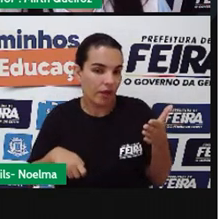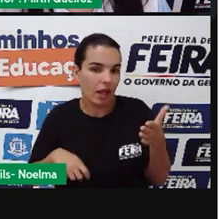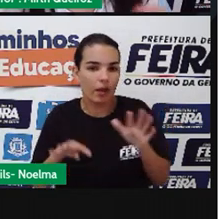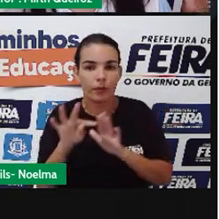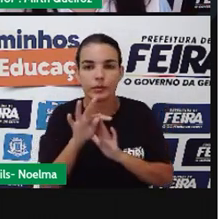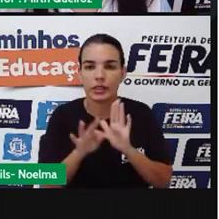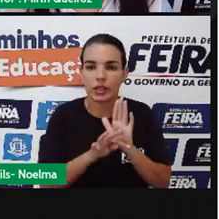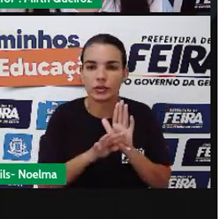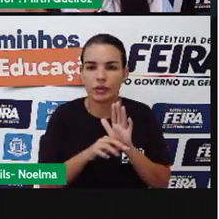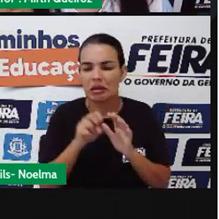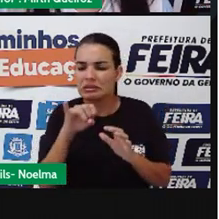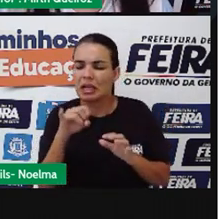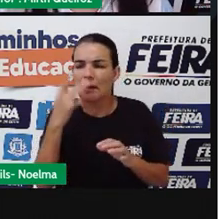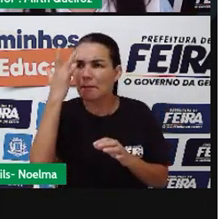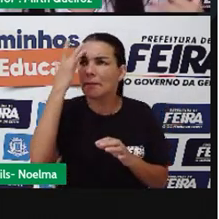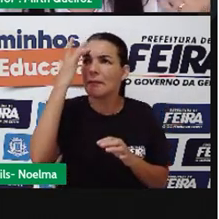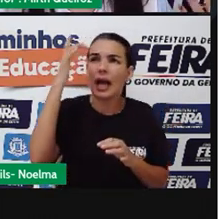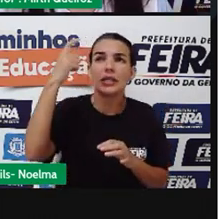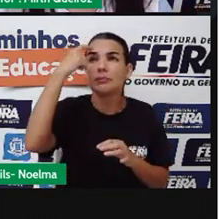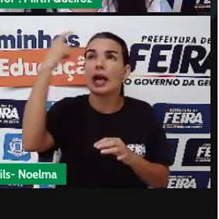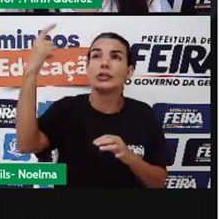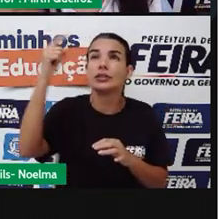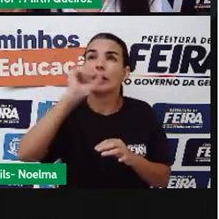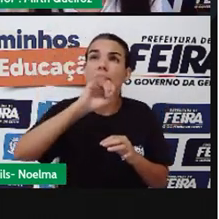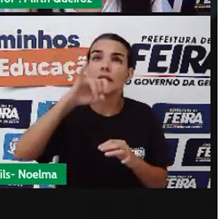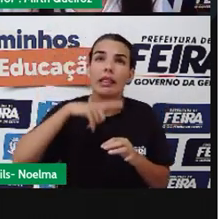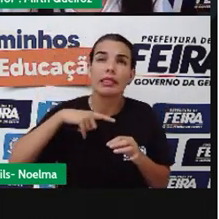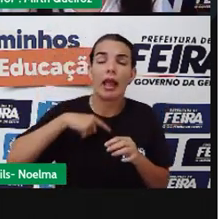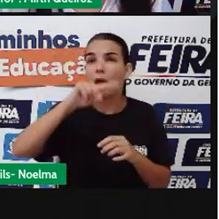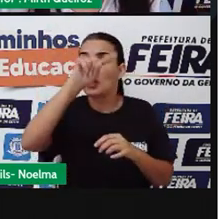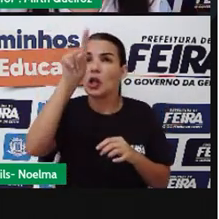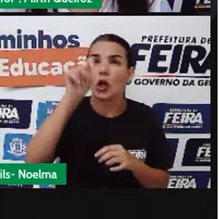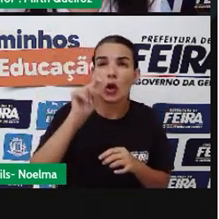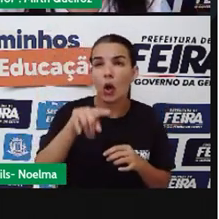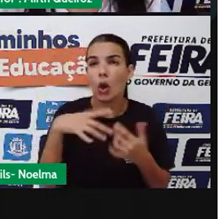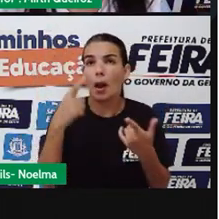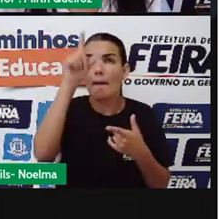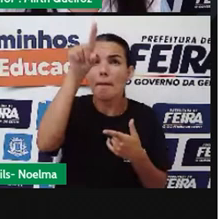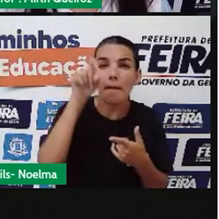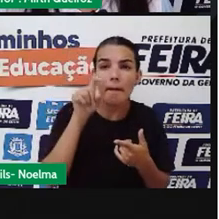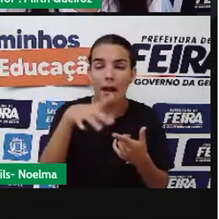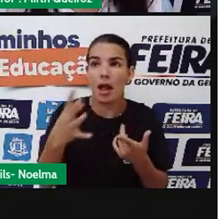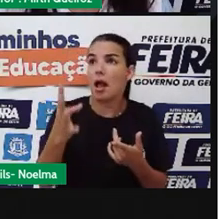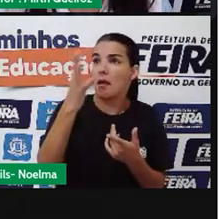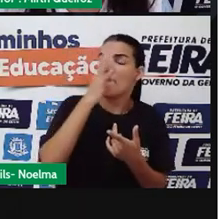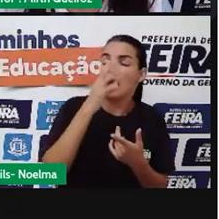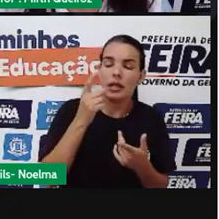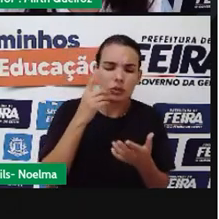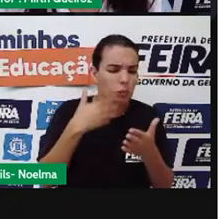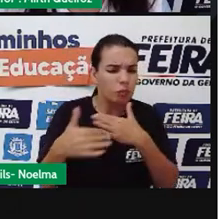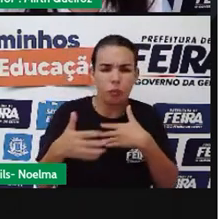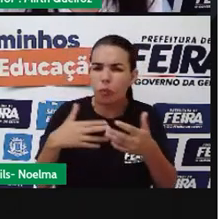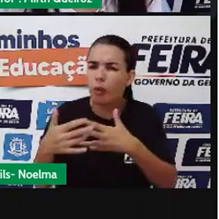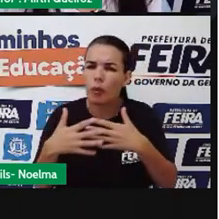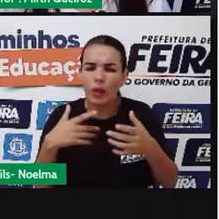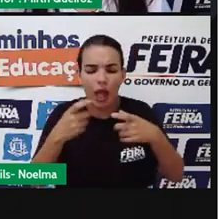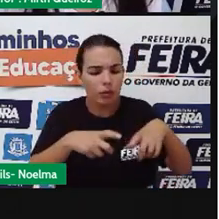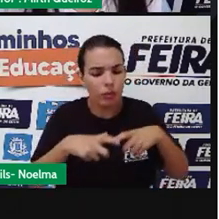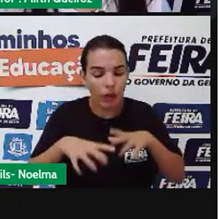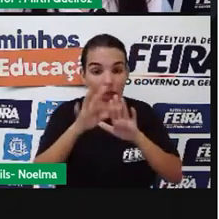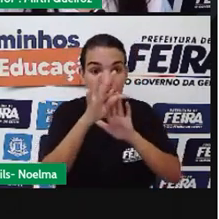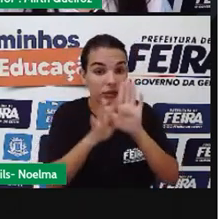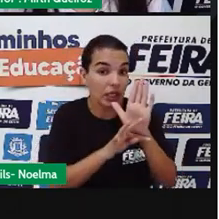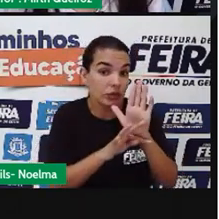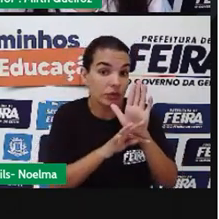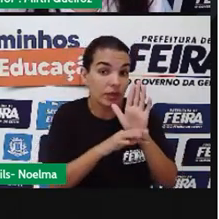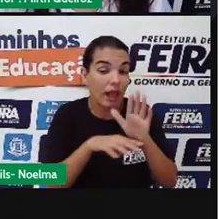à direita, ponto, exclamação, interrogação, vírgula, em qualquer lugar, seria também uma bagunça no nosso